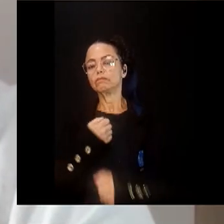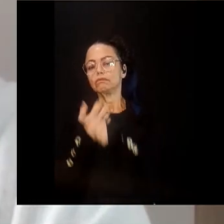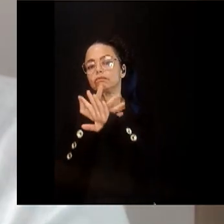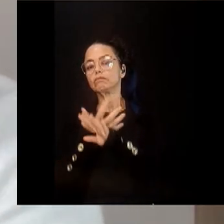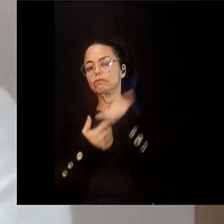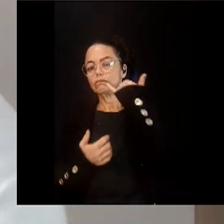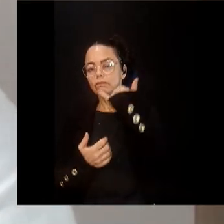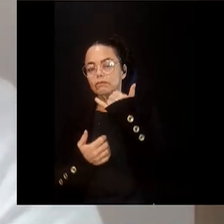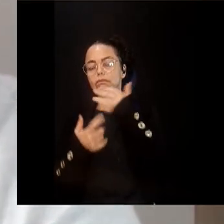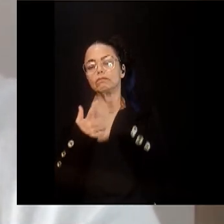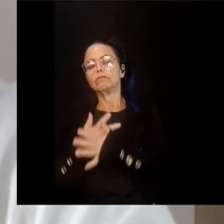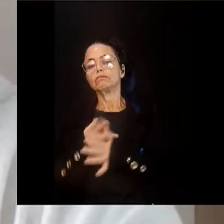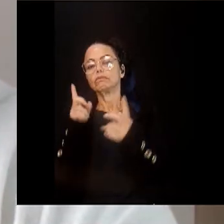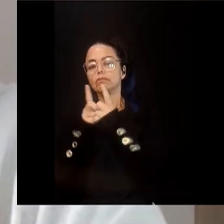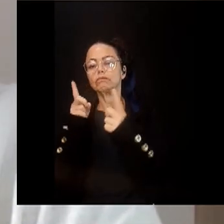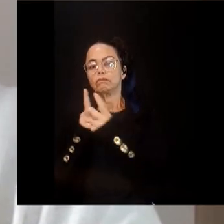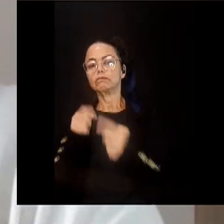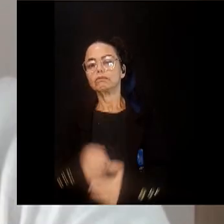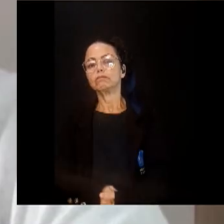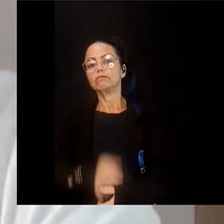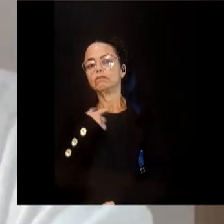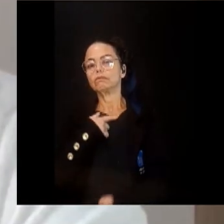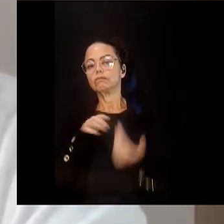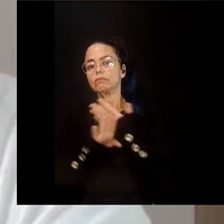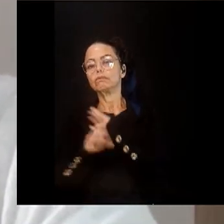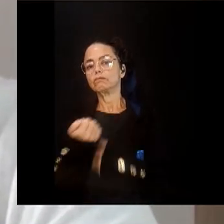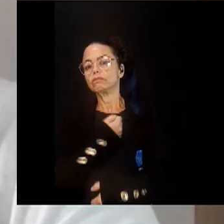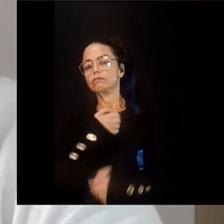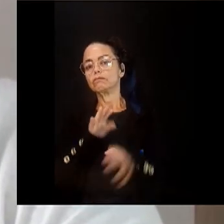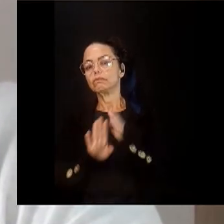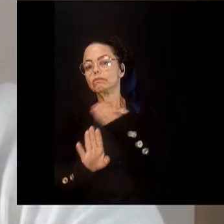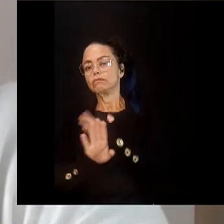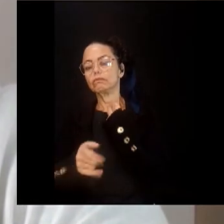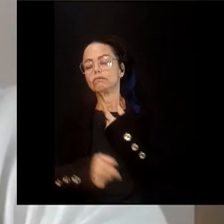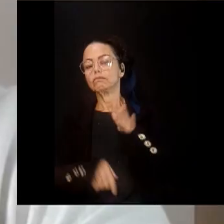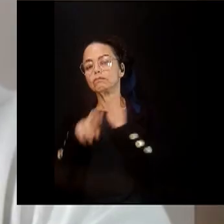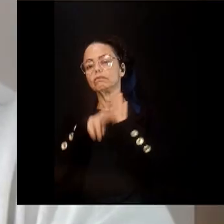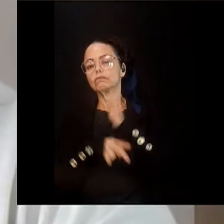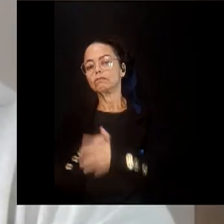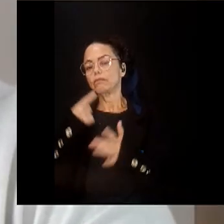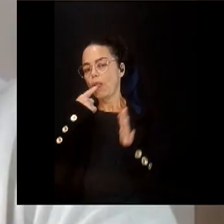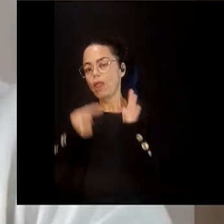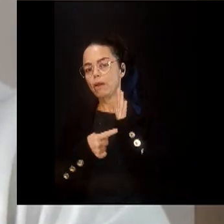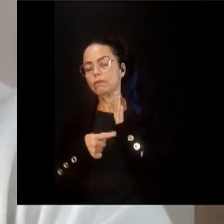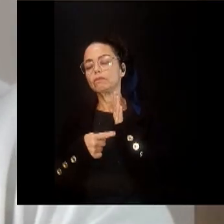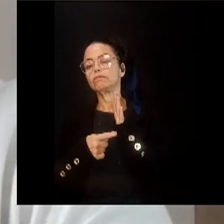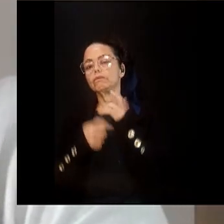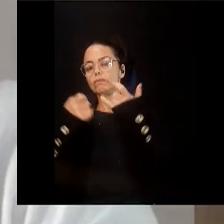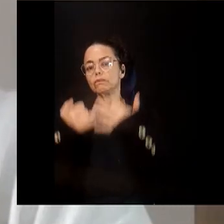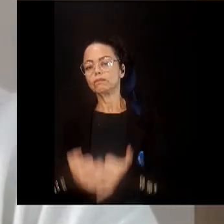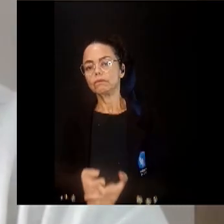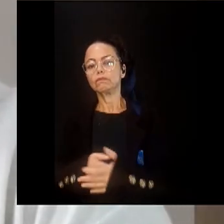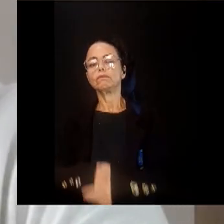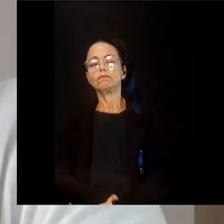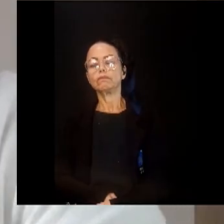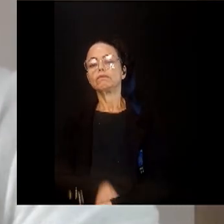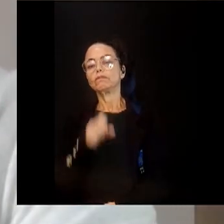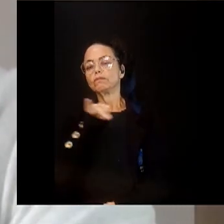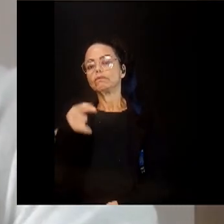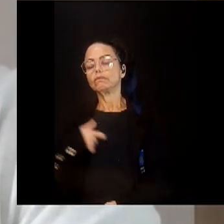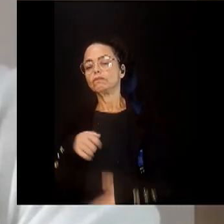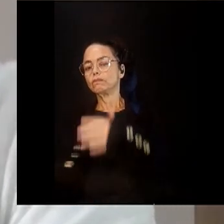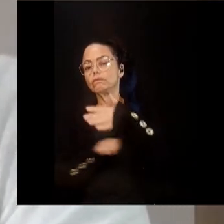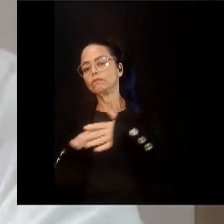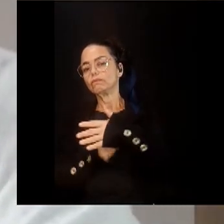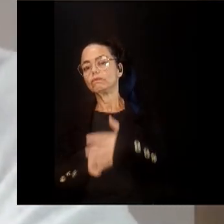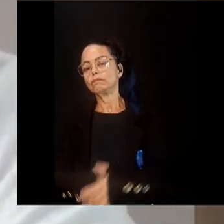na linha de frente pelos números de afastamentos, e segundo critério, por denúncias, como a gente falou aqui, né? Então, se a empresa começa a receber